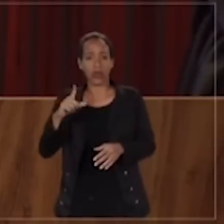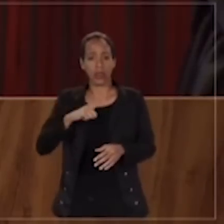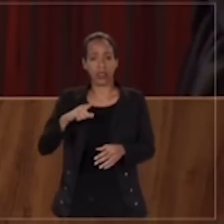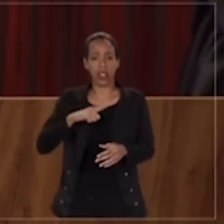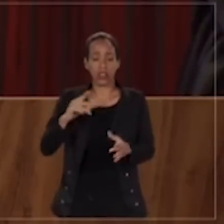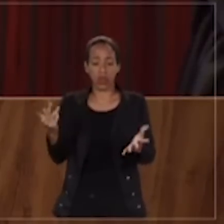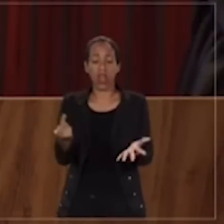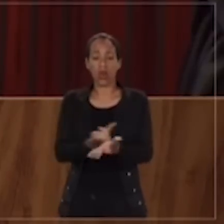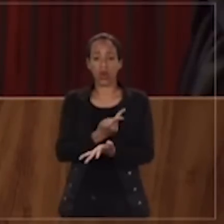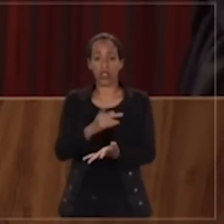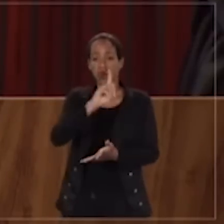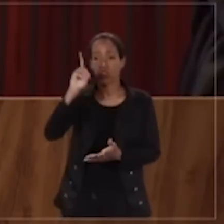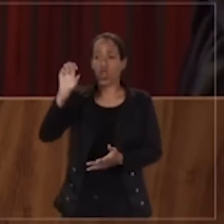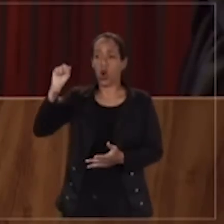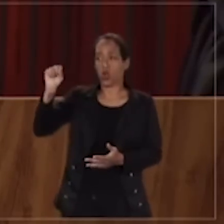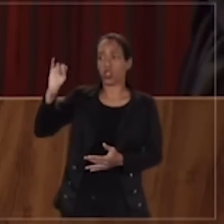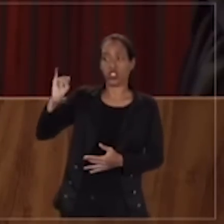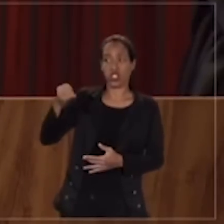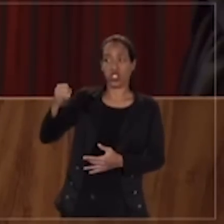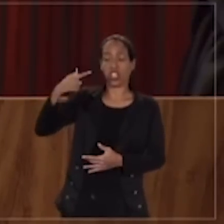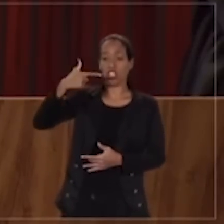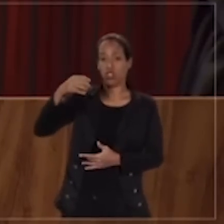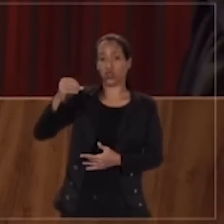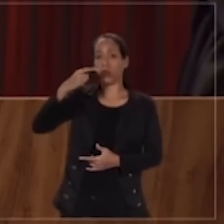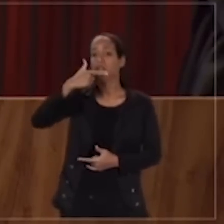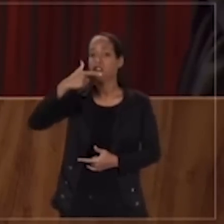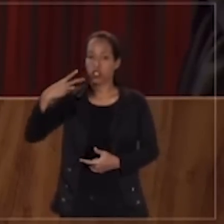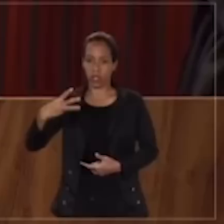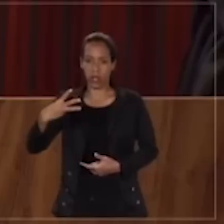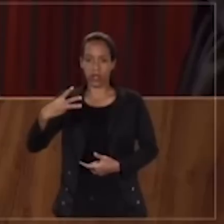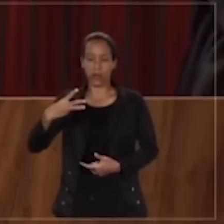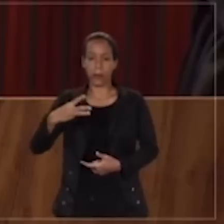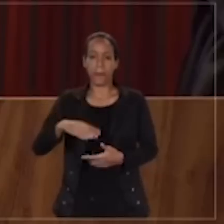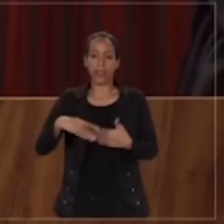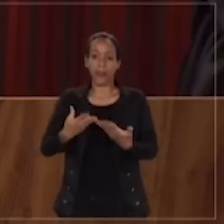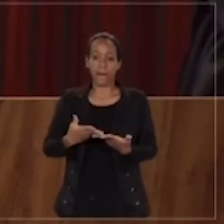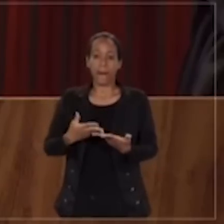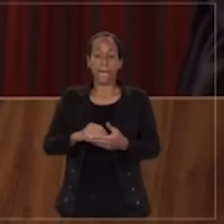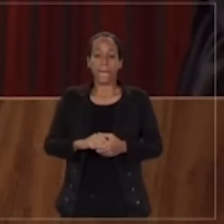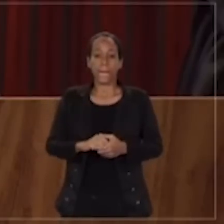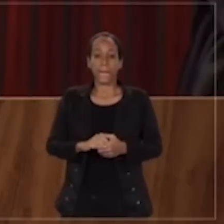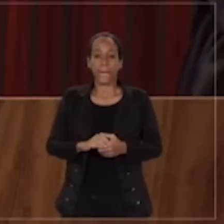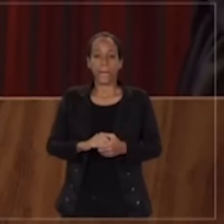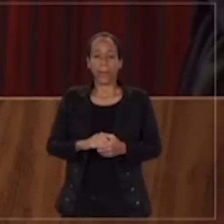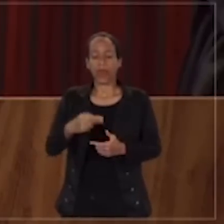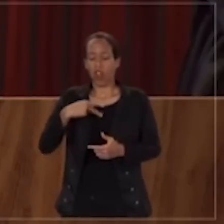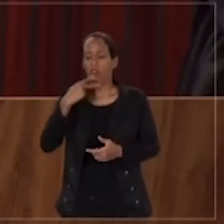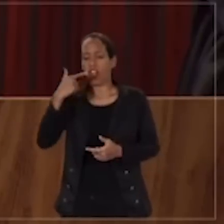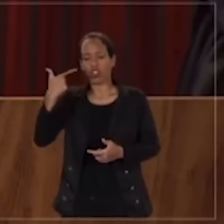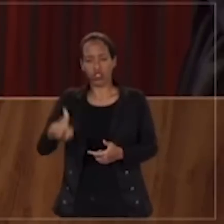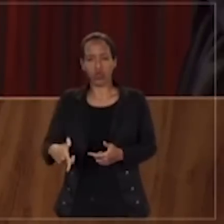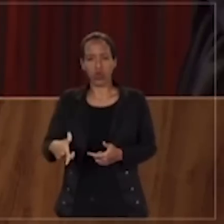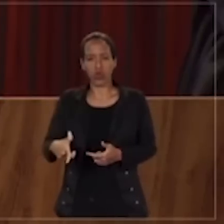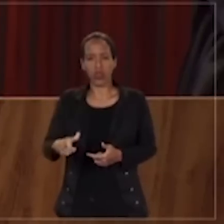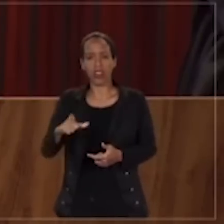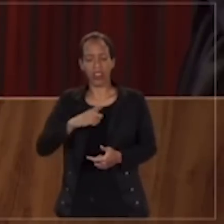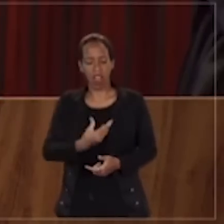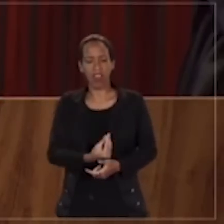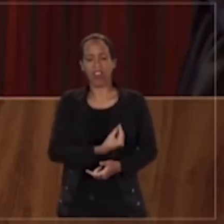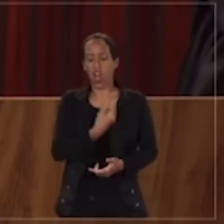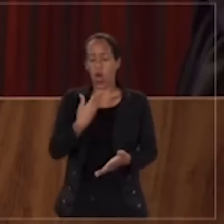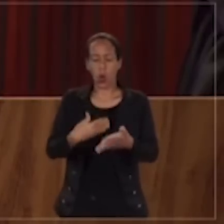nefastas ocorrências do dia 8 de janeiro de 2023, dado que, repita-se, inexiste nesses